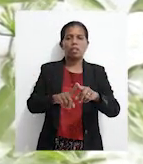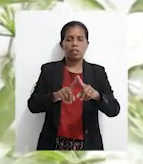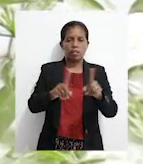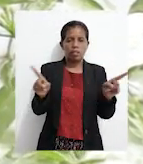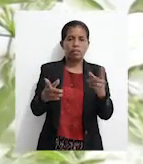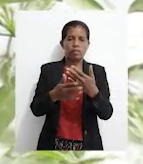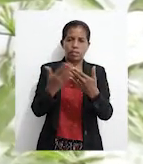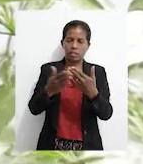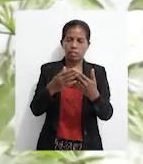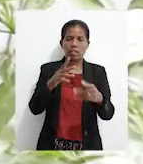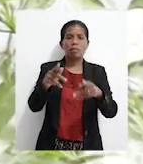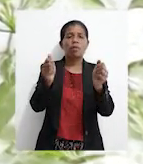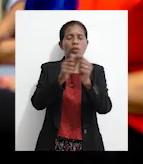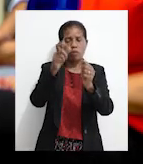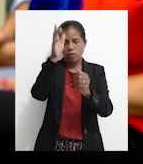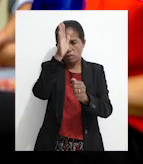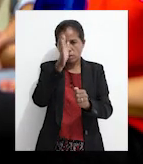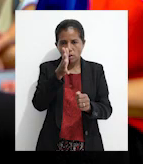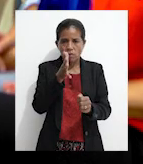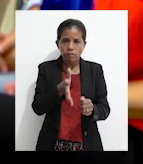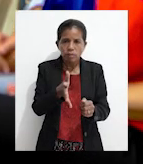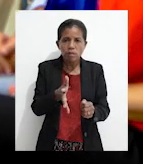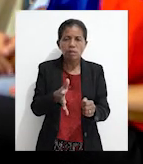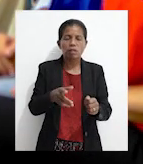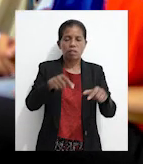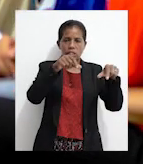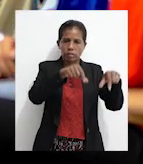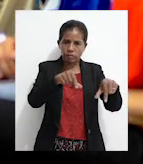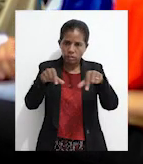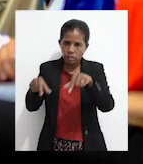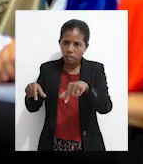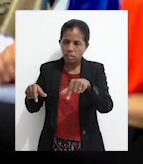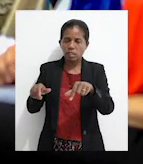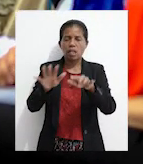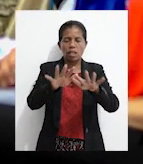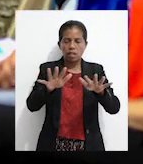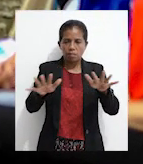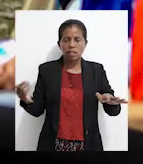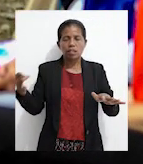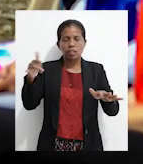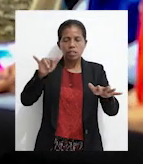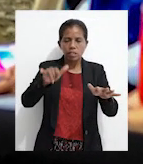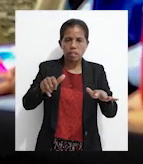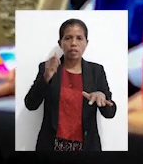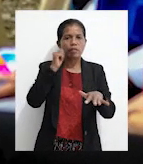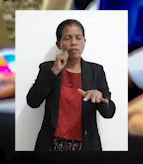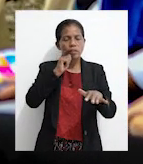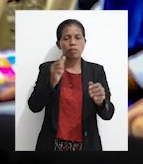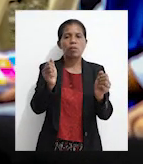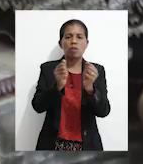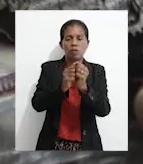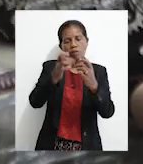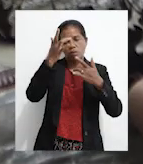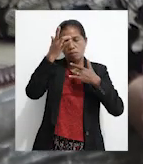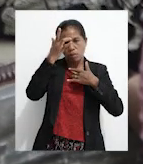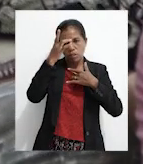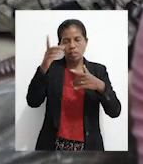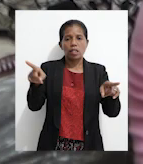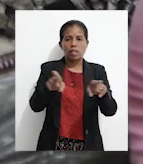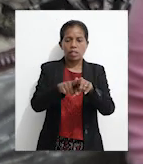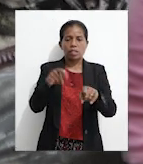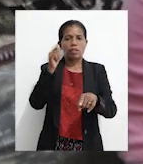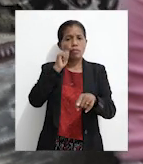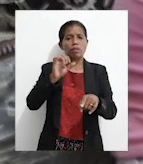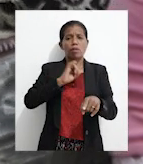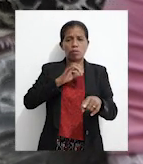kakatuas, ema ho deficiencia, ho fe ho la barik sira, ho fe to nebe maka mai ho moras, hane san feto na